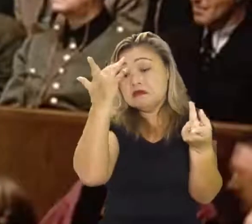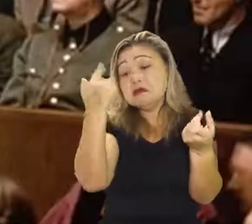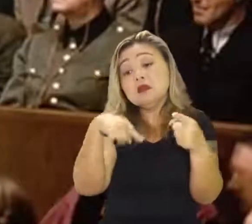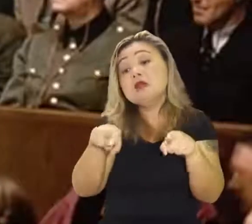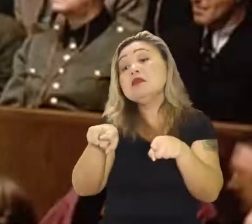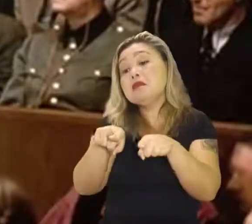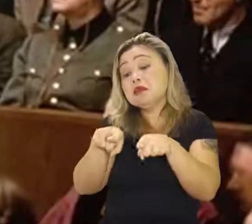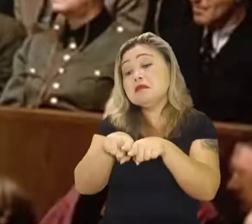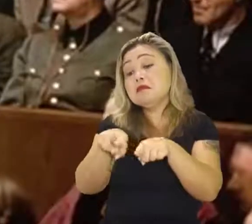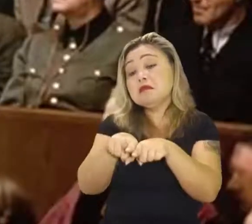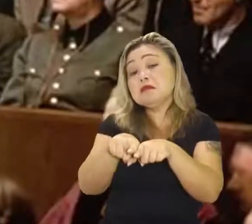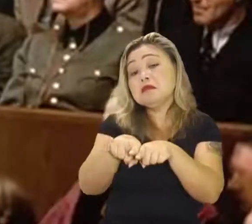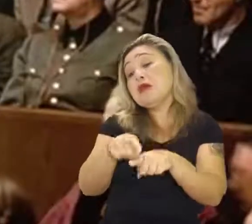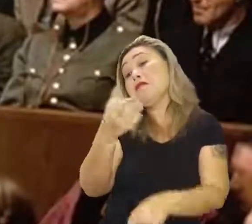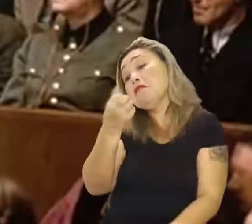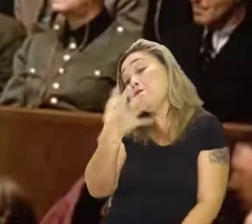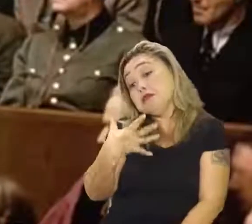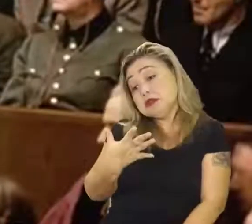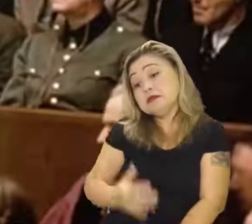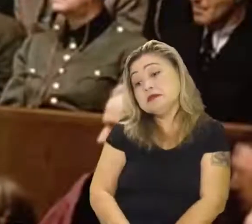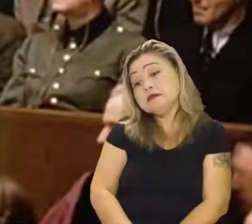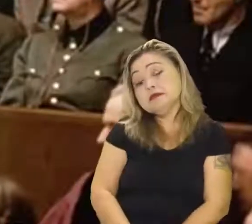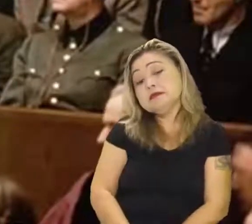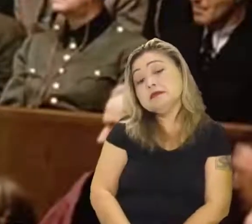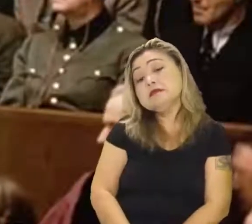saíram como bonzinho.